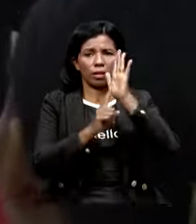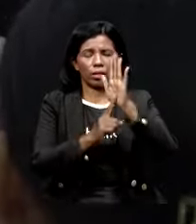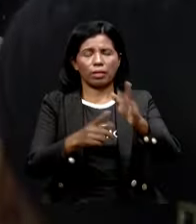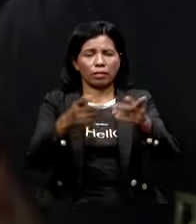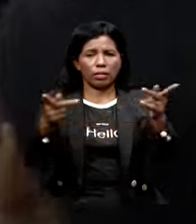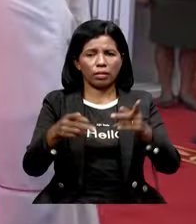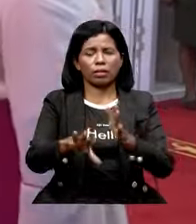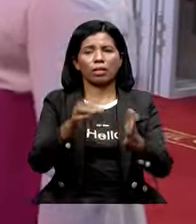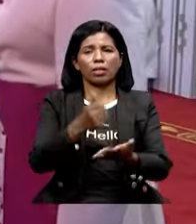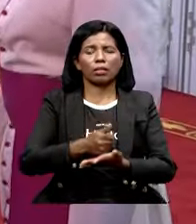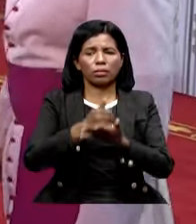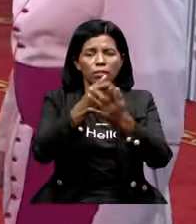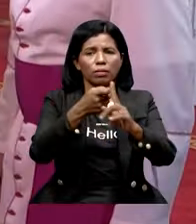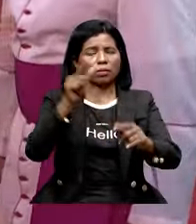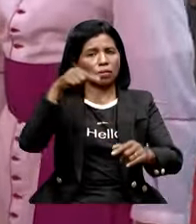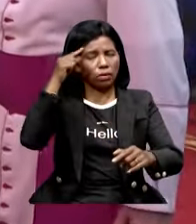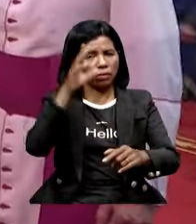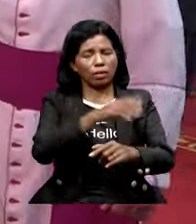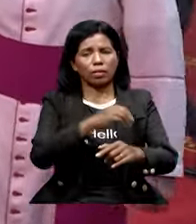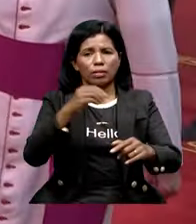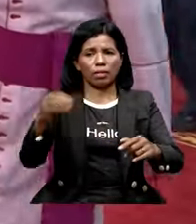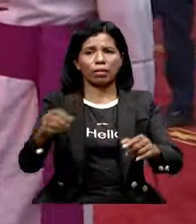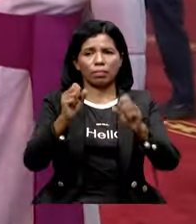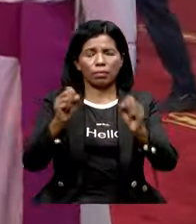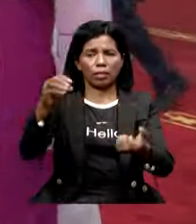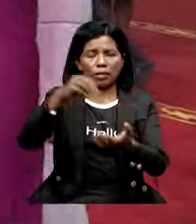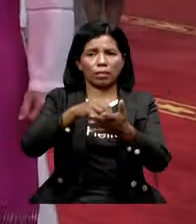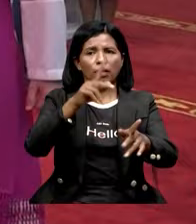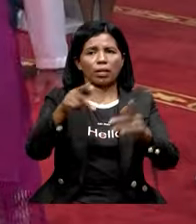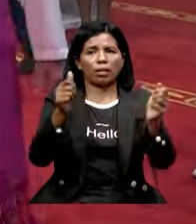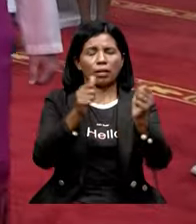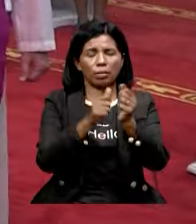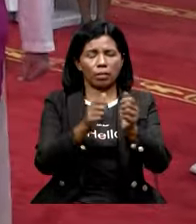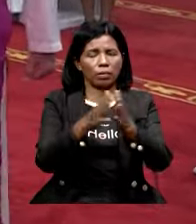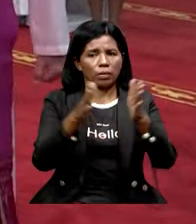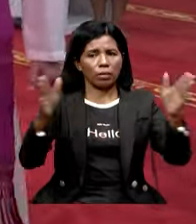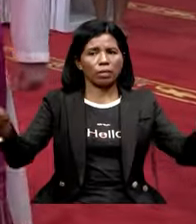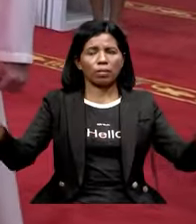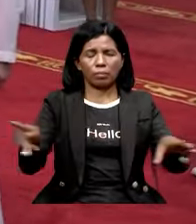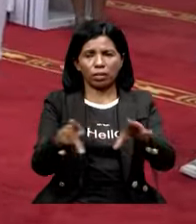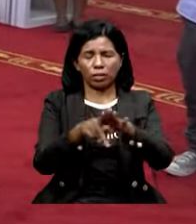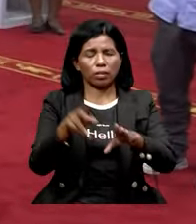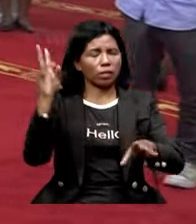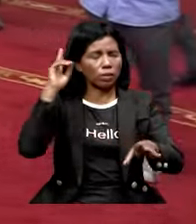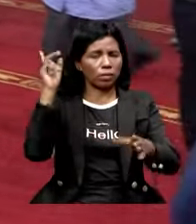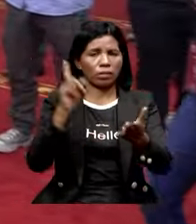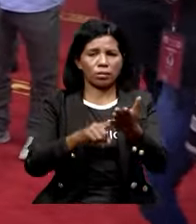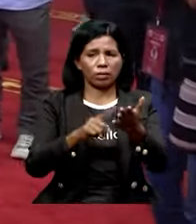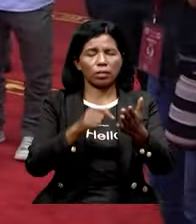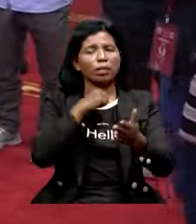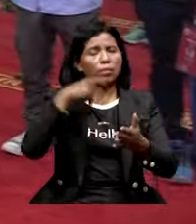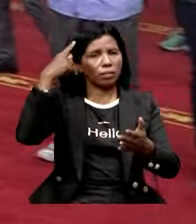Né reta na apoio fundo russo governo no Salão Né, bele acumula e mau volume bot, ato participa no Rona Discurso Papal